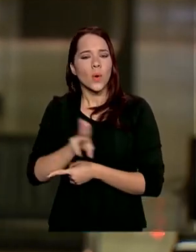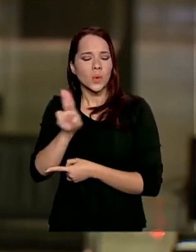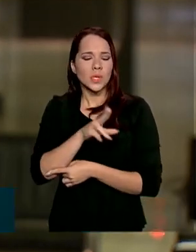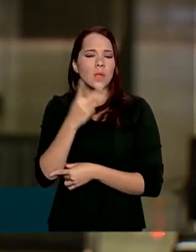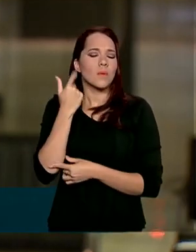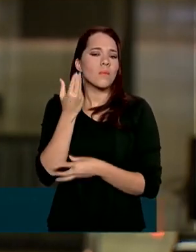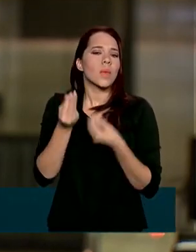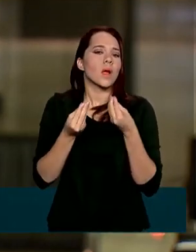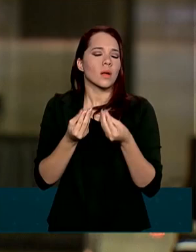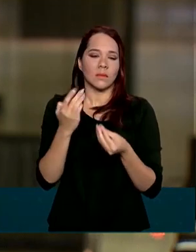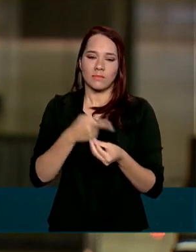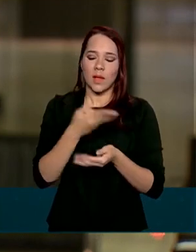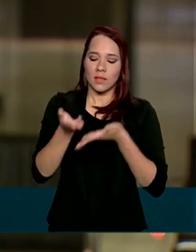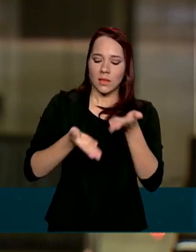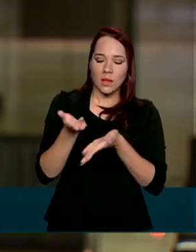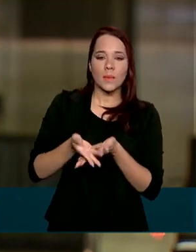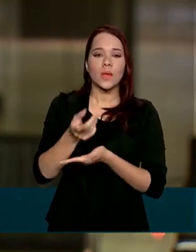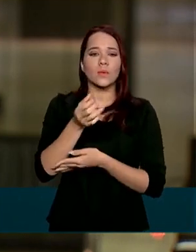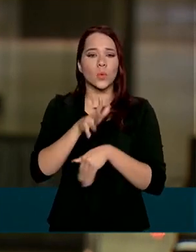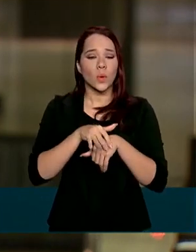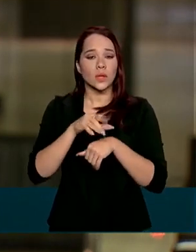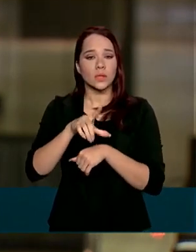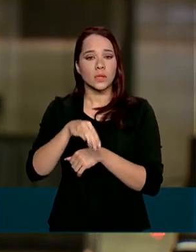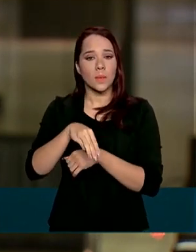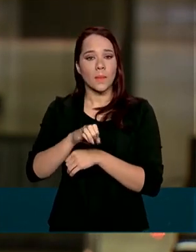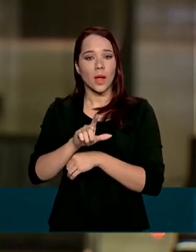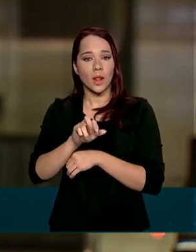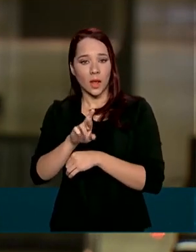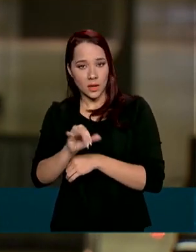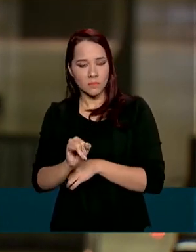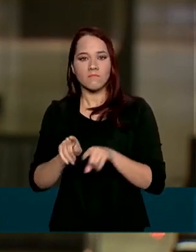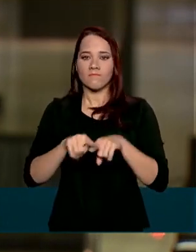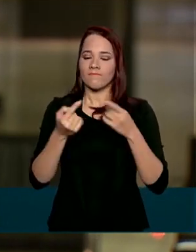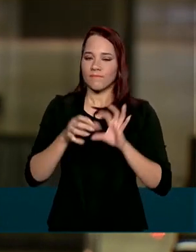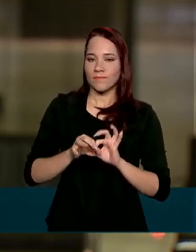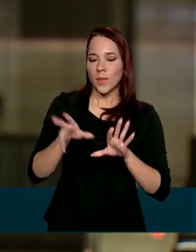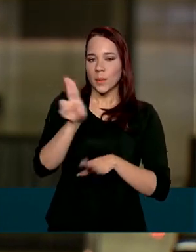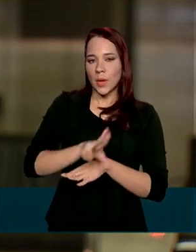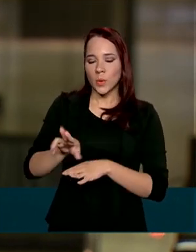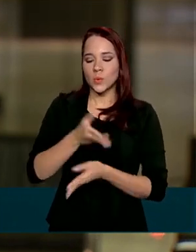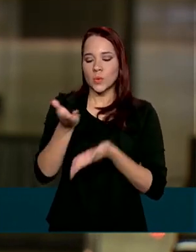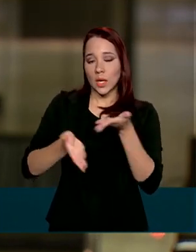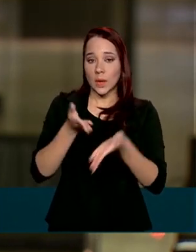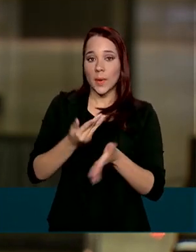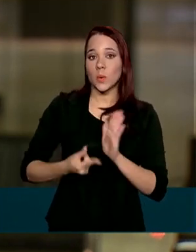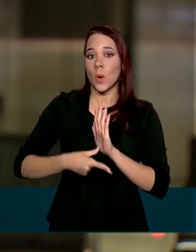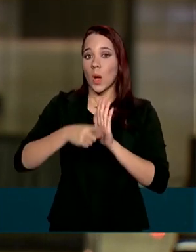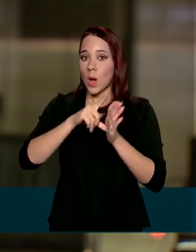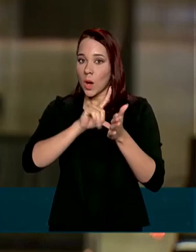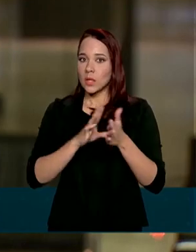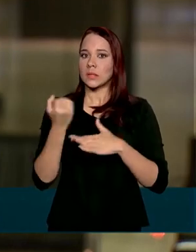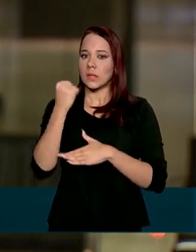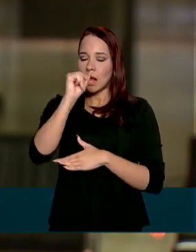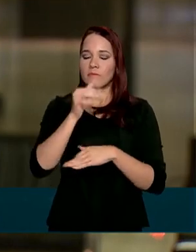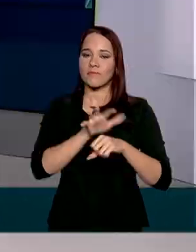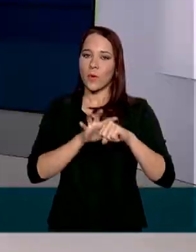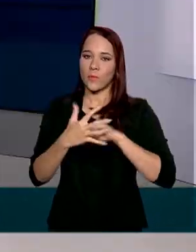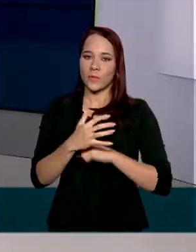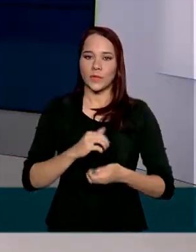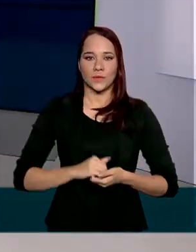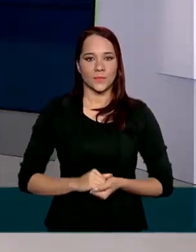normalmente no tratamento de malária, mas foi liberado para uso no tratamento precoce da Covid-19.